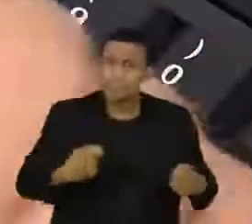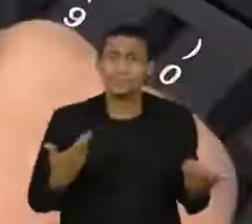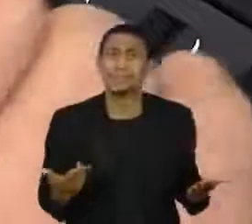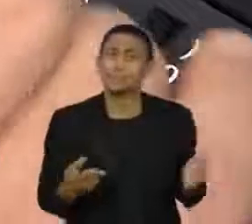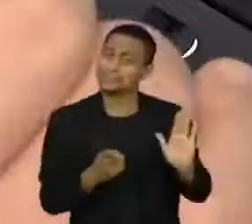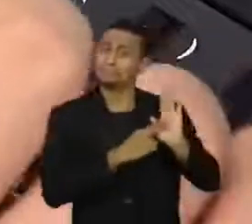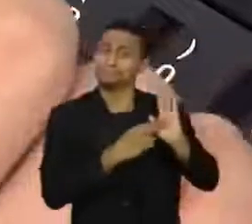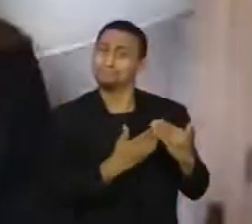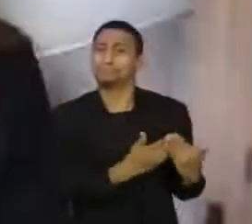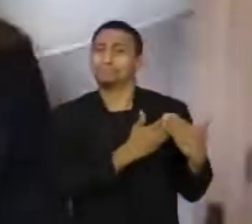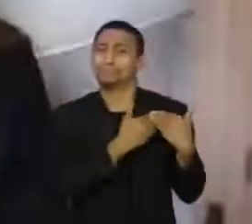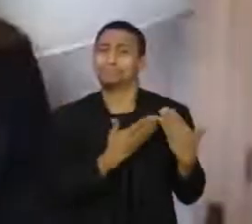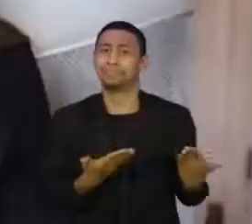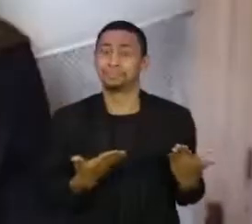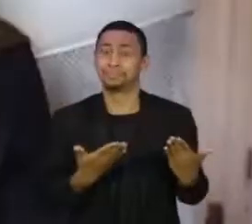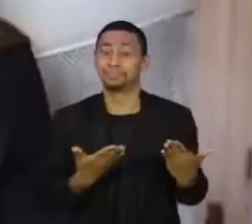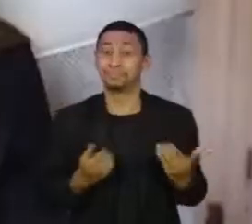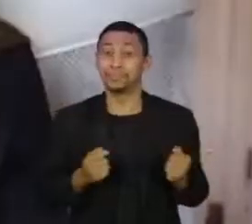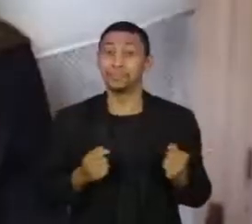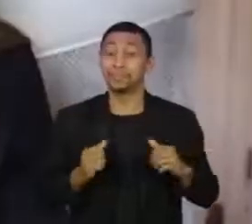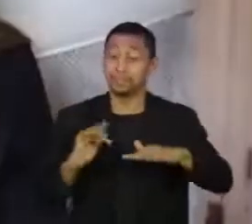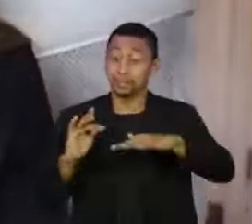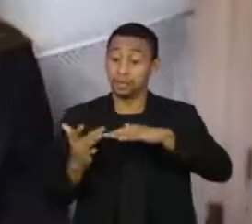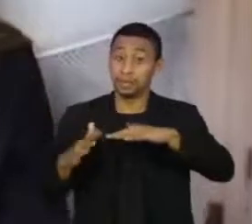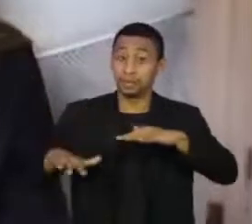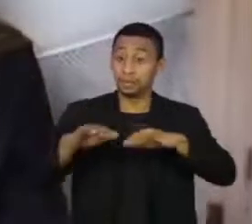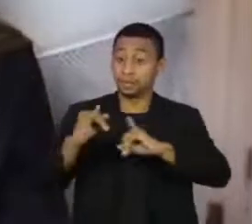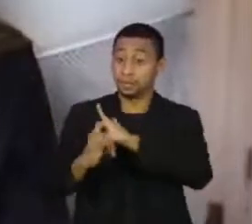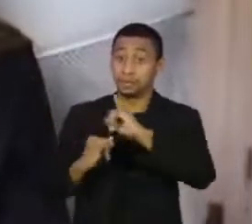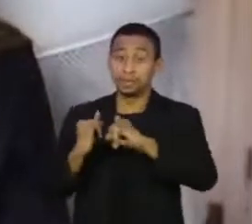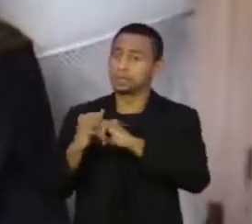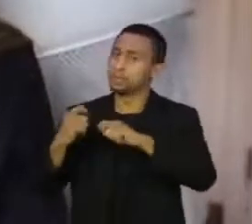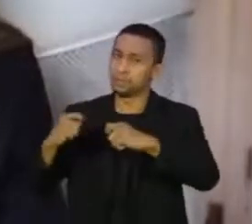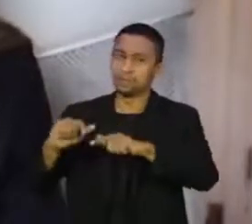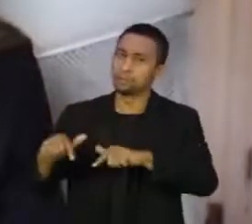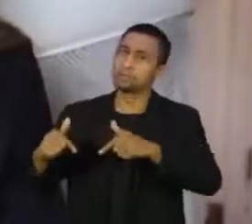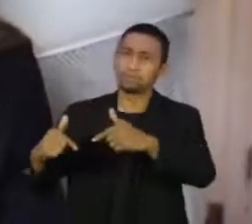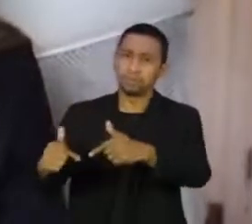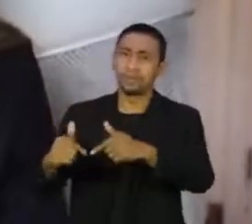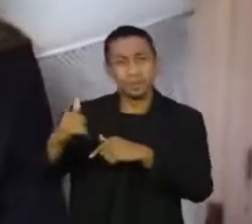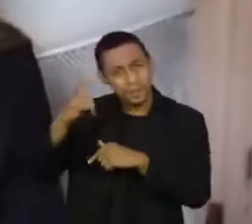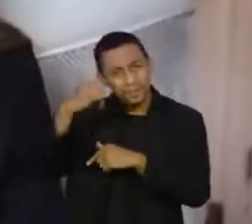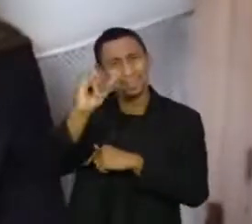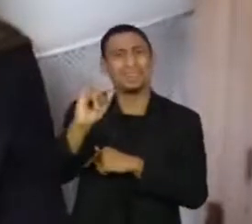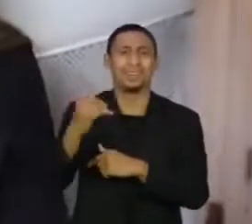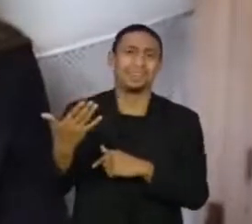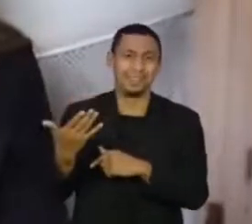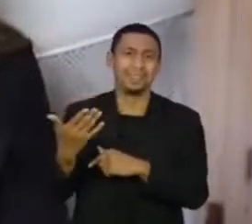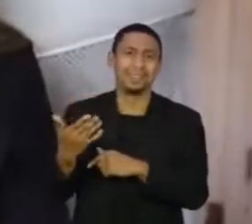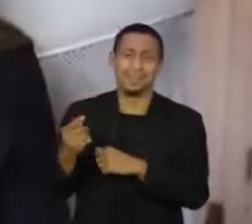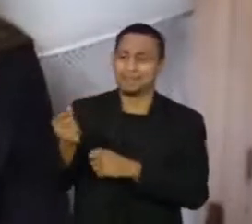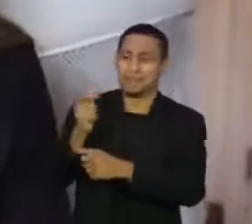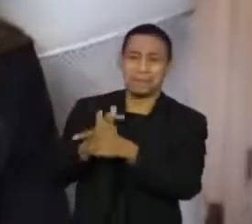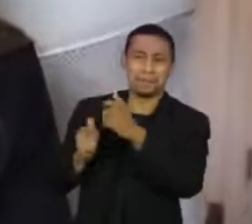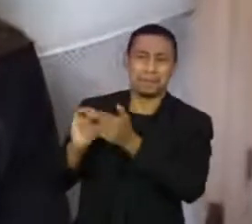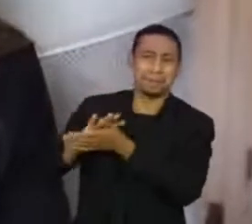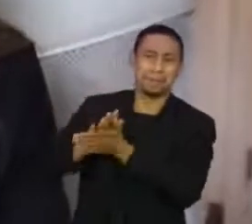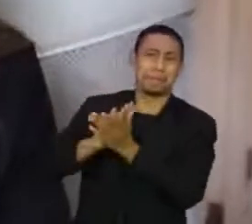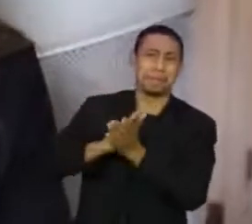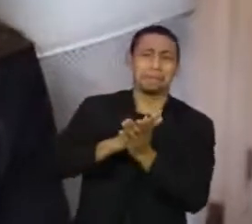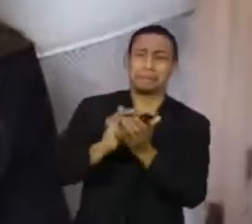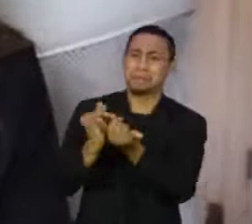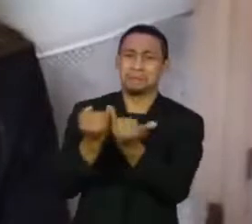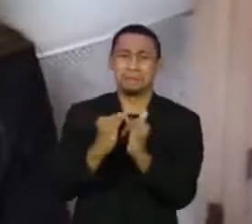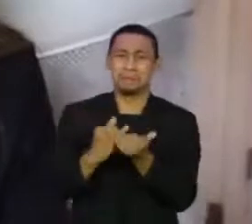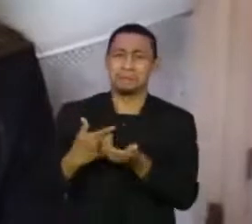assumir responsabilidades. As plataformas de internet têm que ser mais atuantes para evitar esse tipo de campanha de difamação, seja